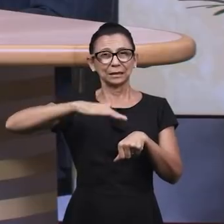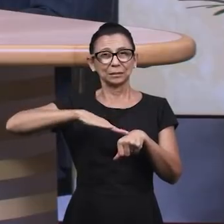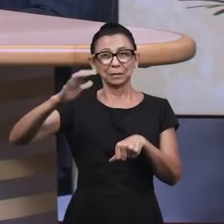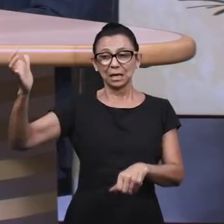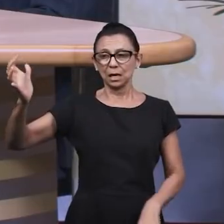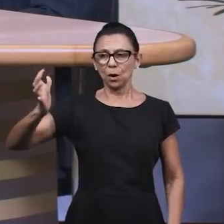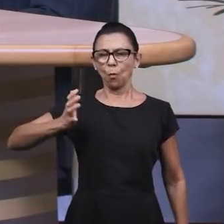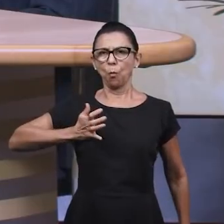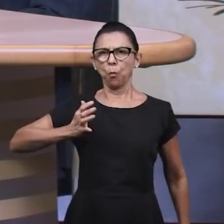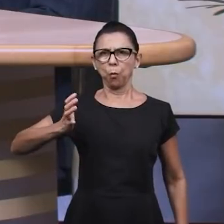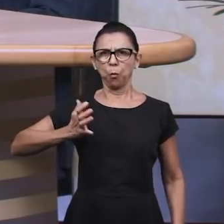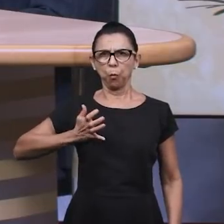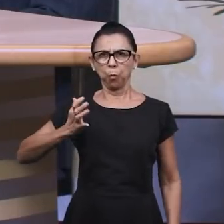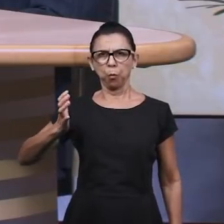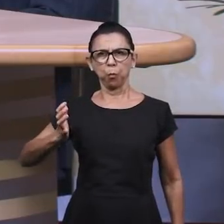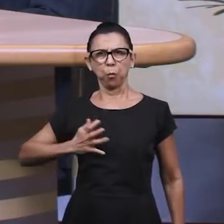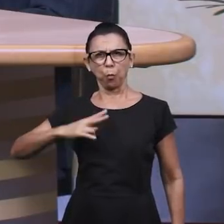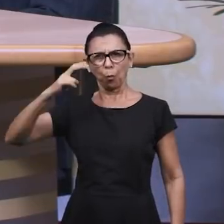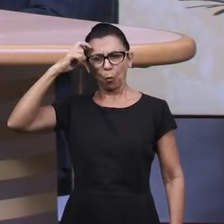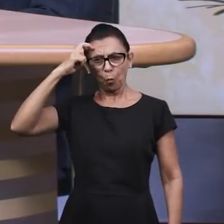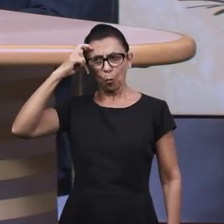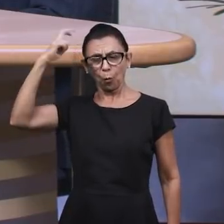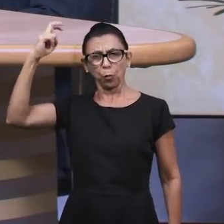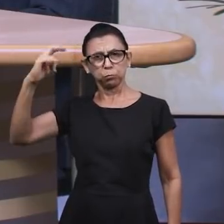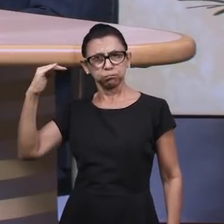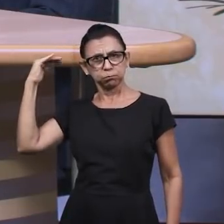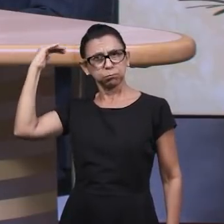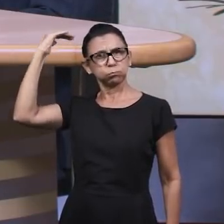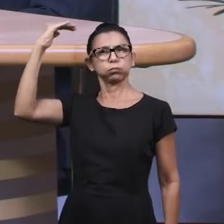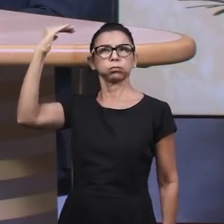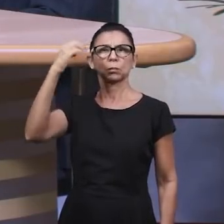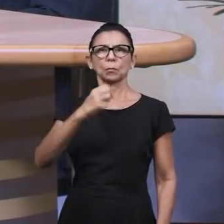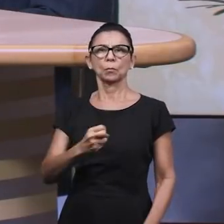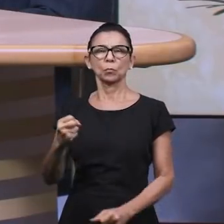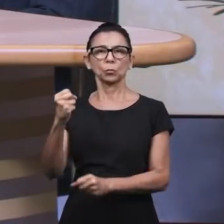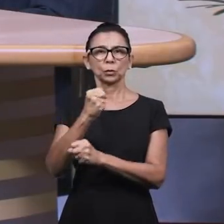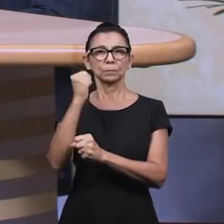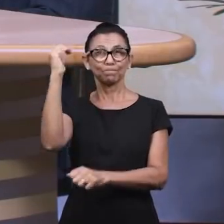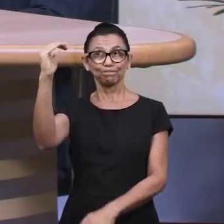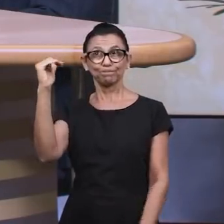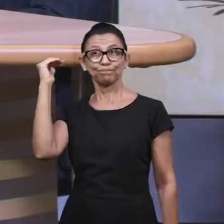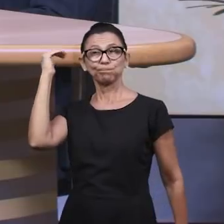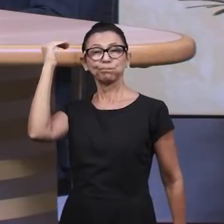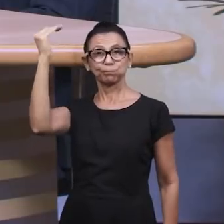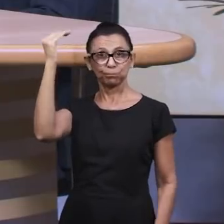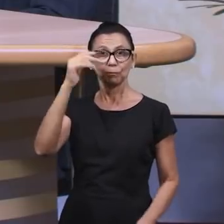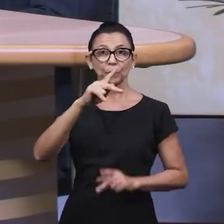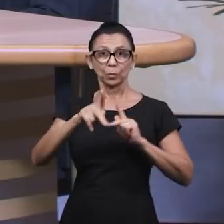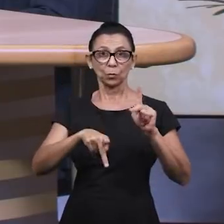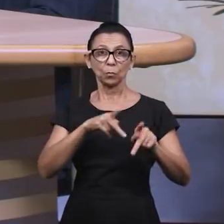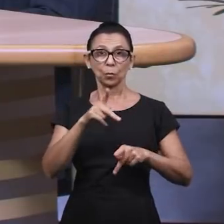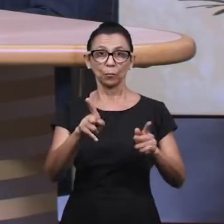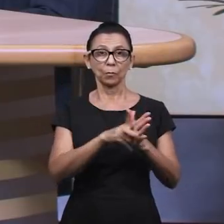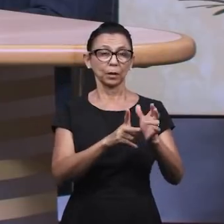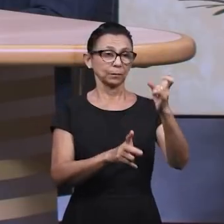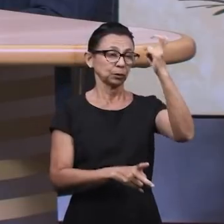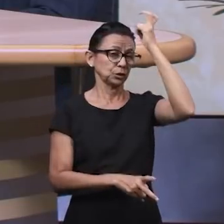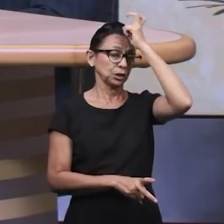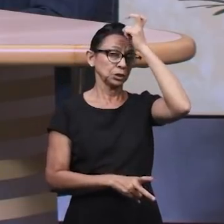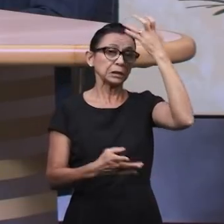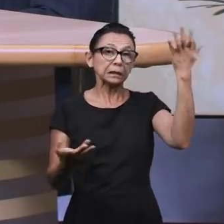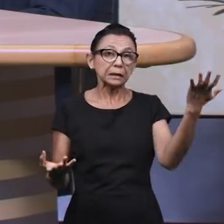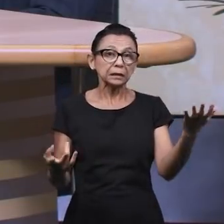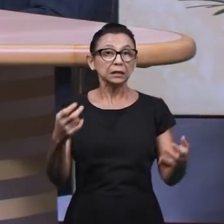povo mais avançado em tecnologia, era o povo mais poderoso da terra, que era o povo egípcio naquela época, ele